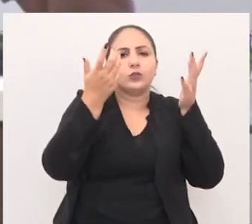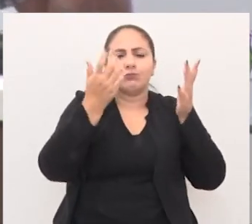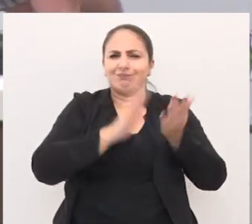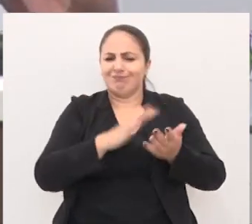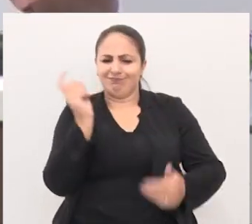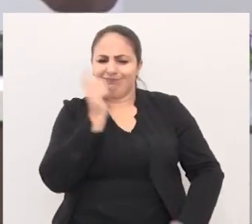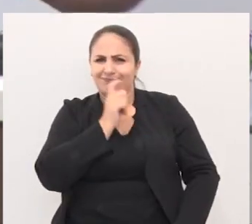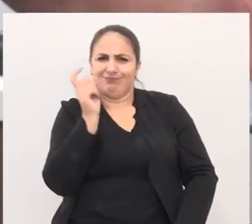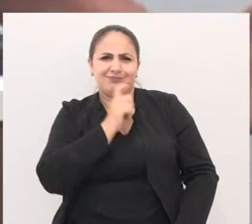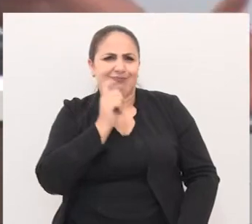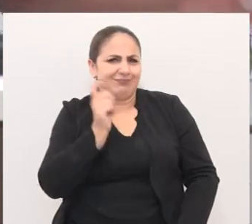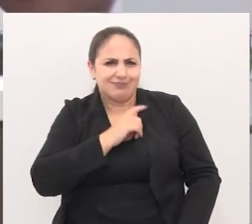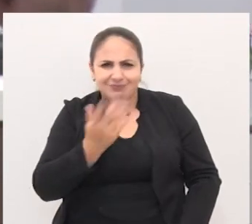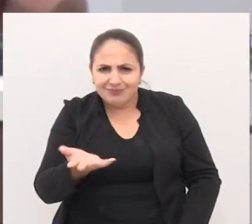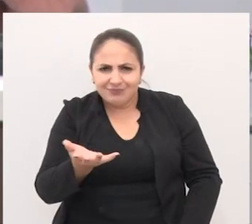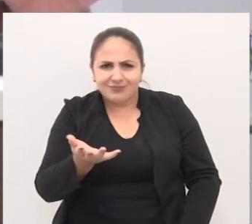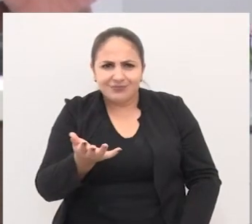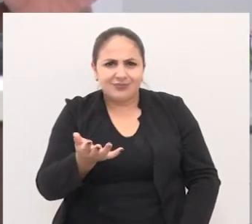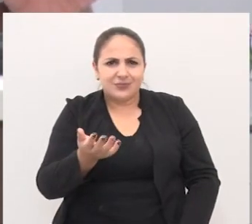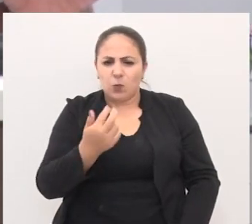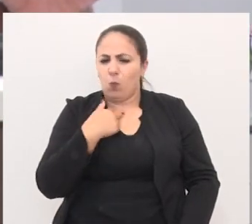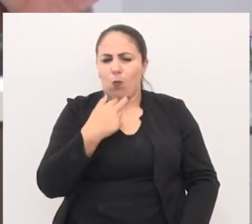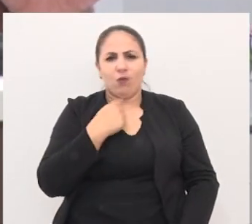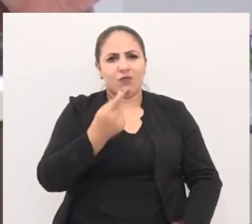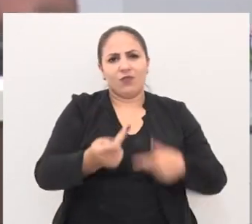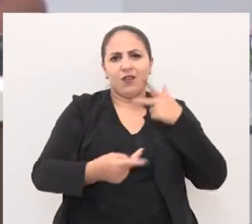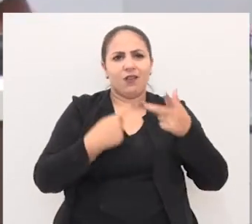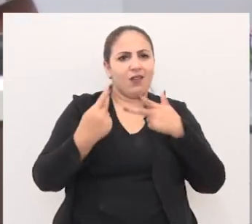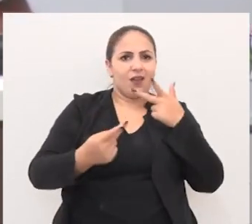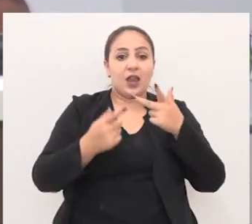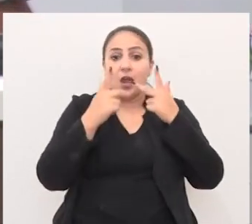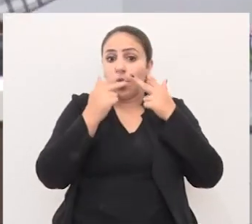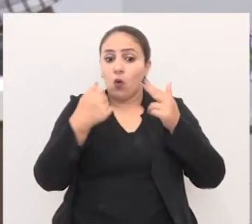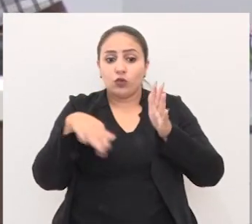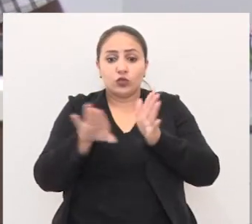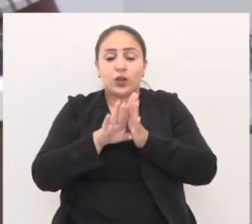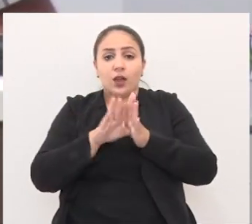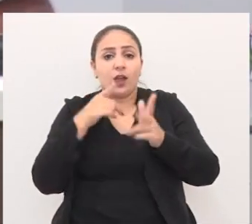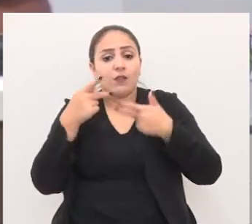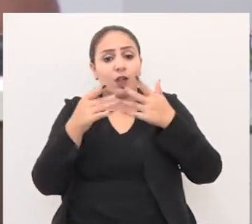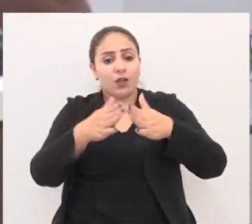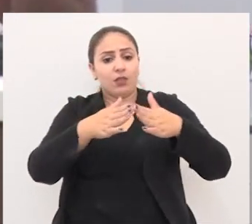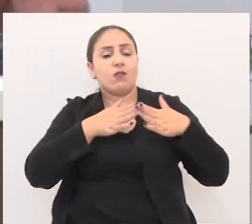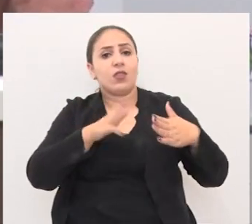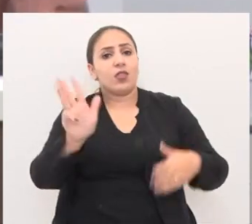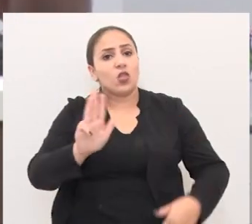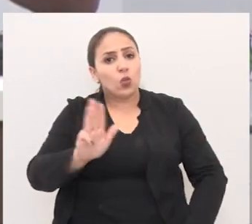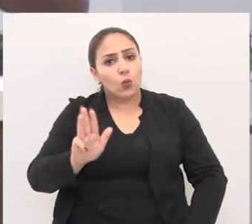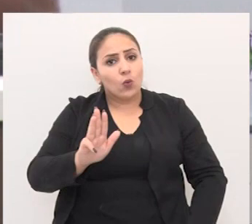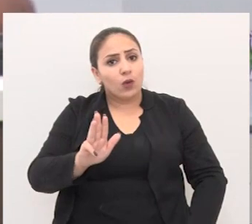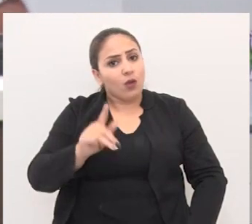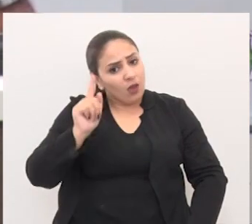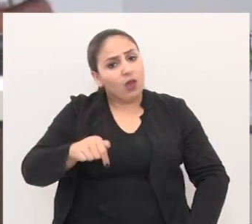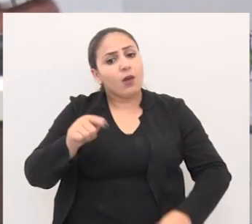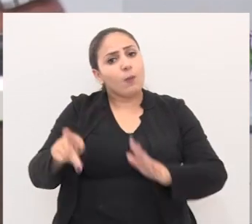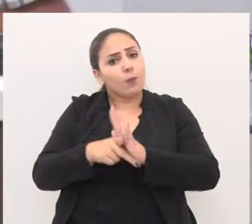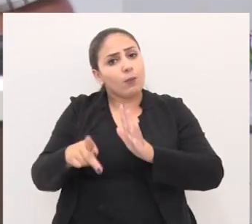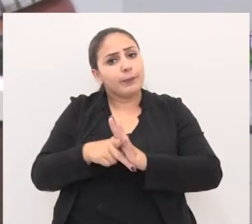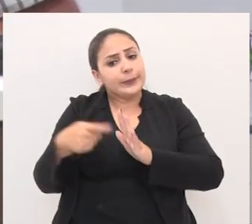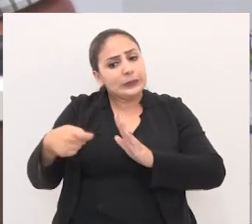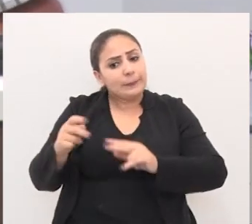sou o homem mais mentiroso e mais cafajeste da face da terra. É a mesma coisa chegar aqui e defender. O Lula é um